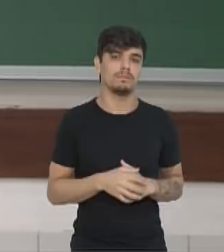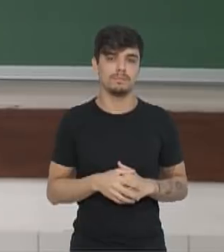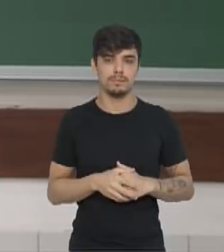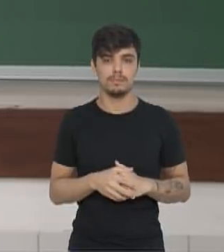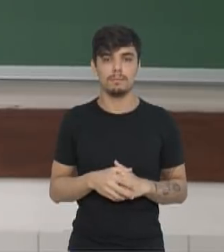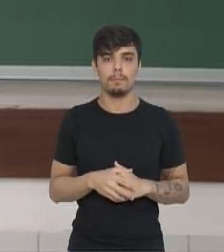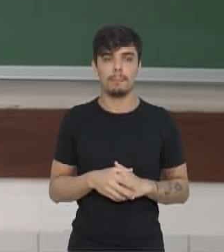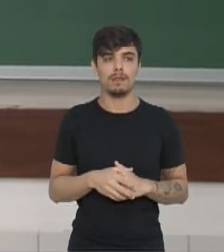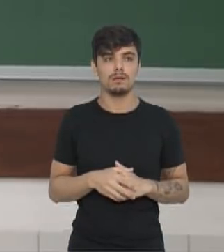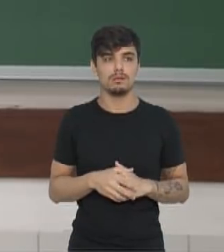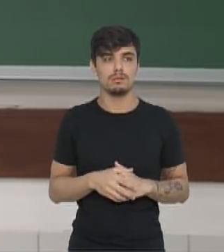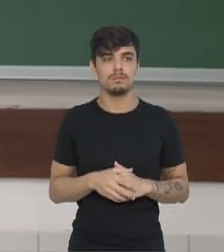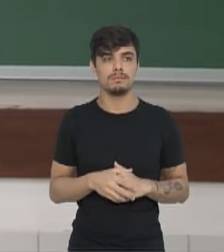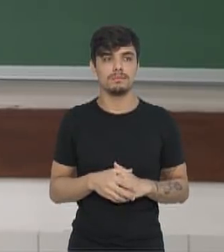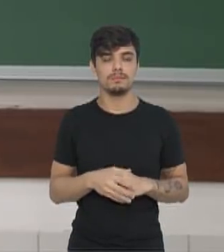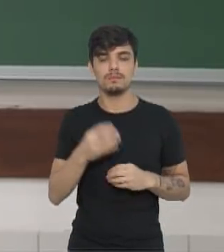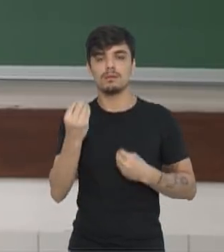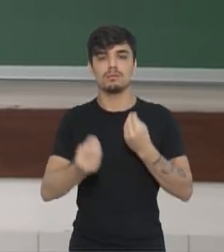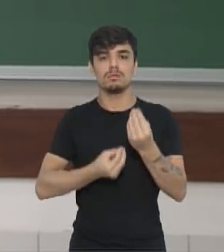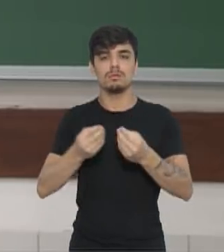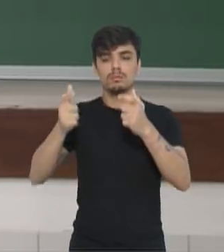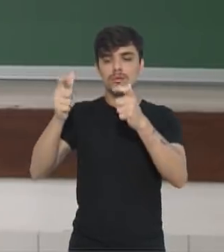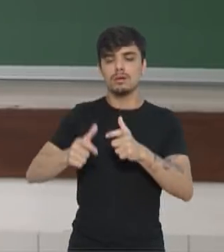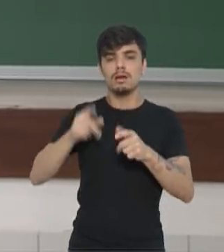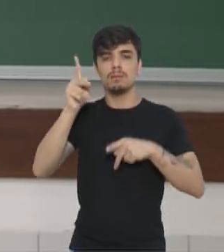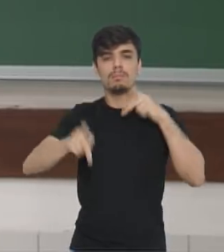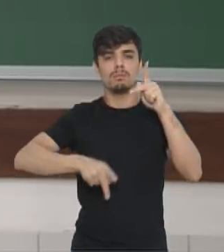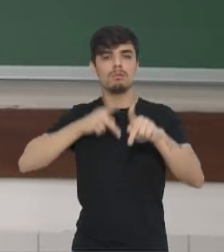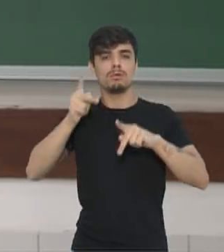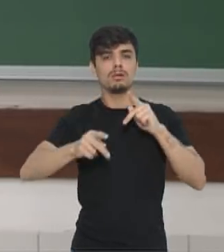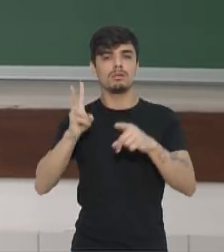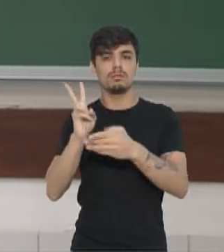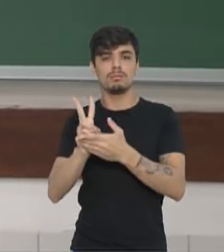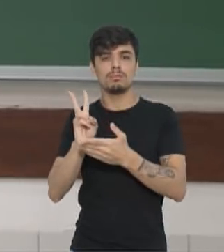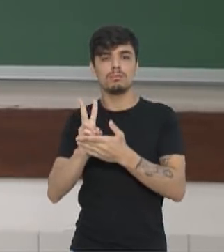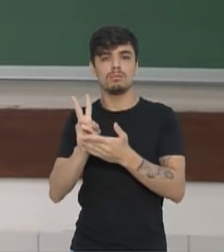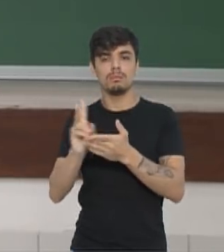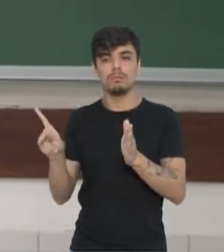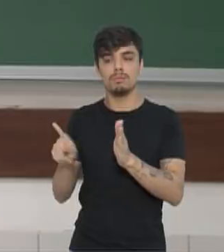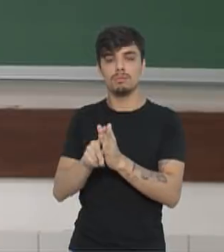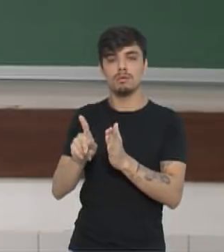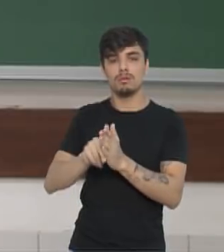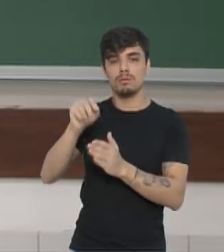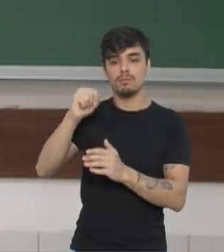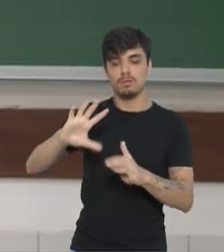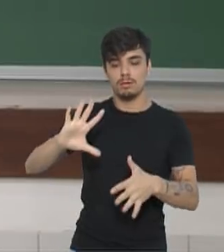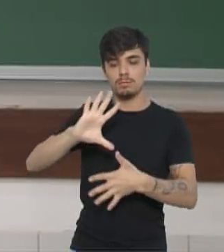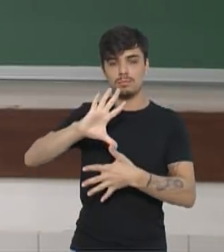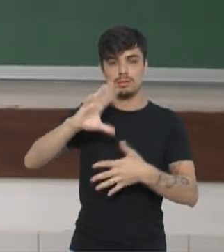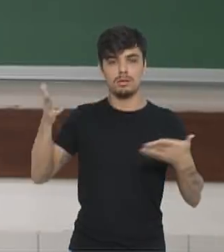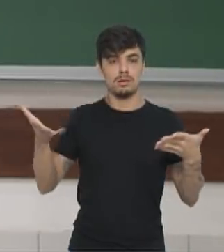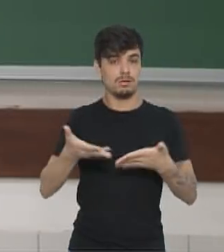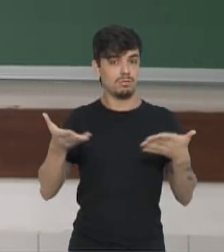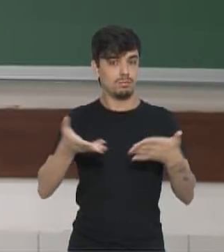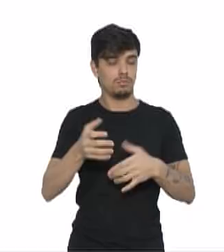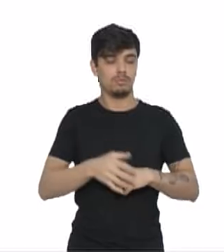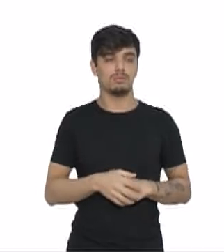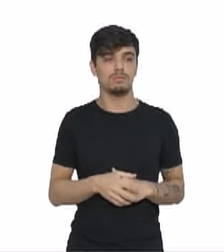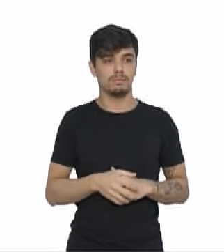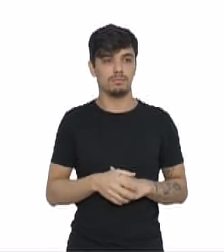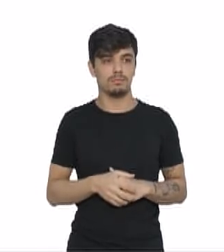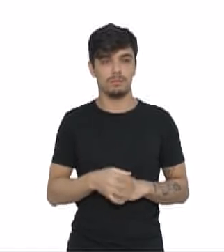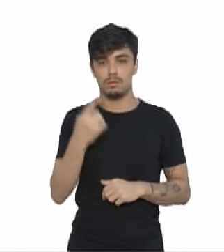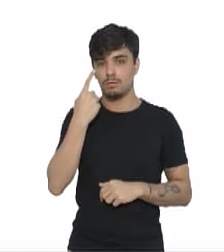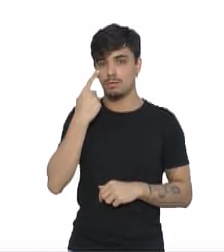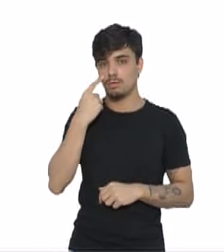Certo? E como estão localizadas a população indígena, os povos originários na América atualmente? Esse é um outro mapa